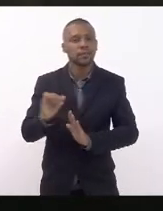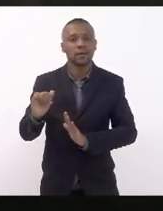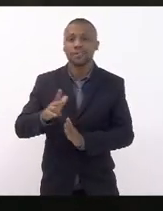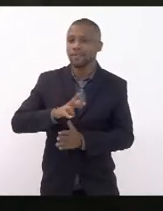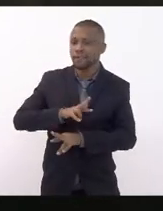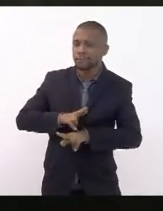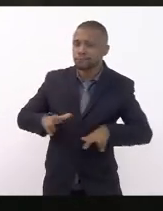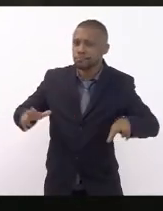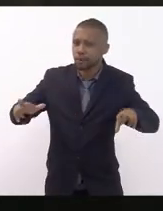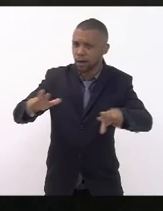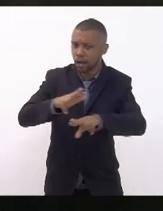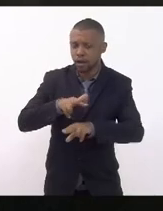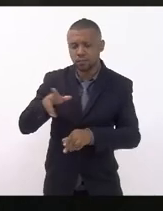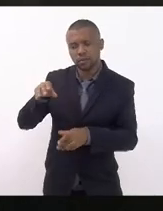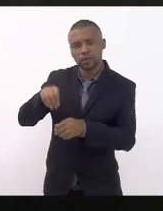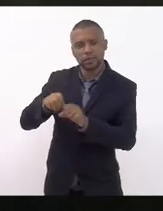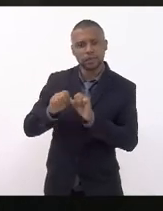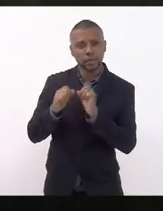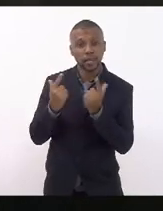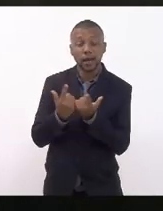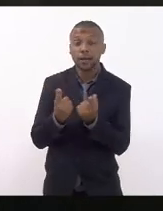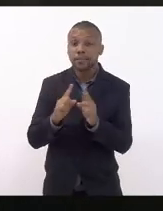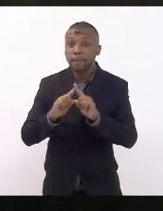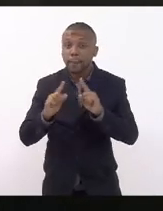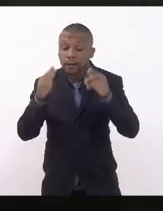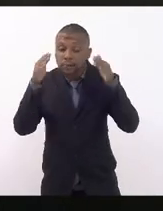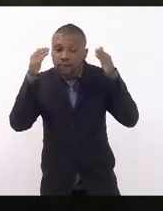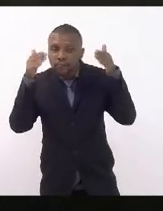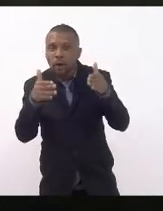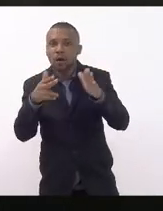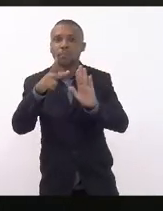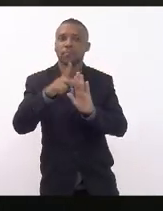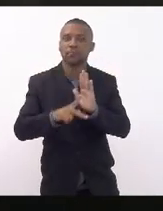Mas esse projeto em especial,